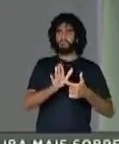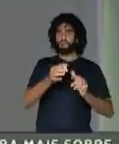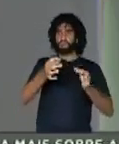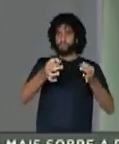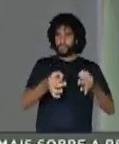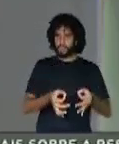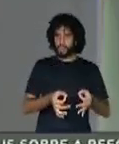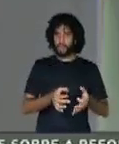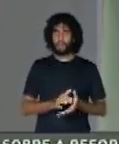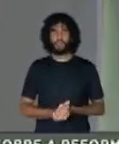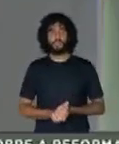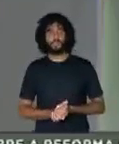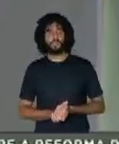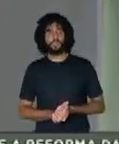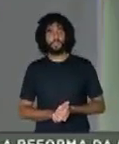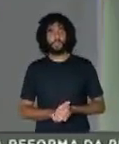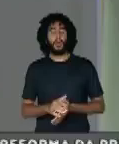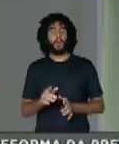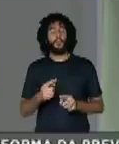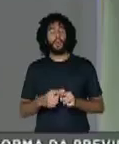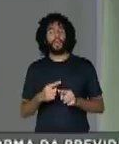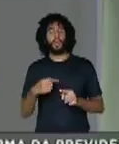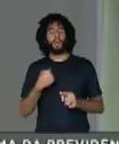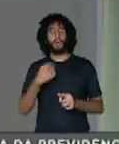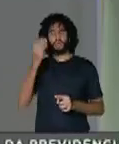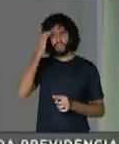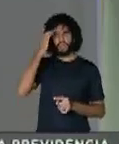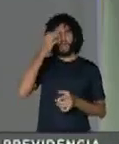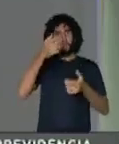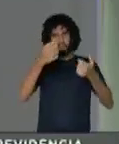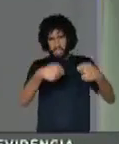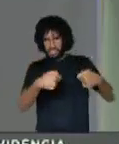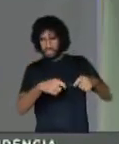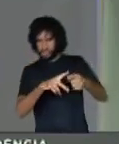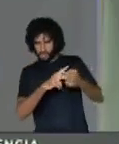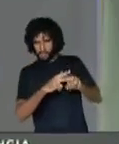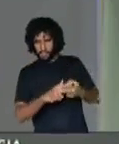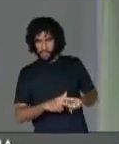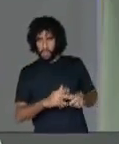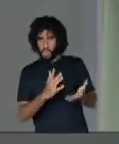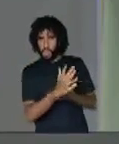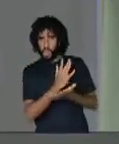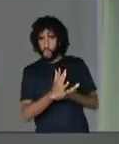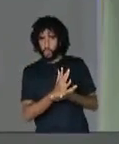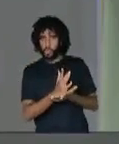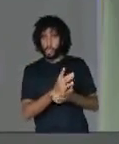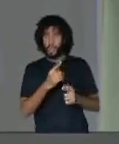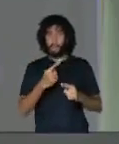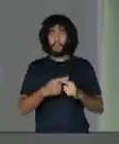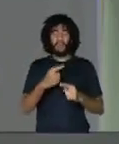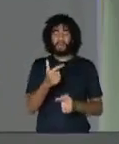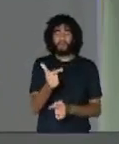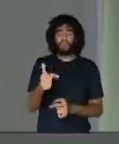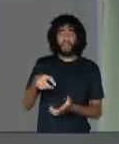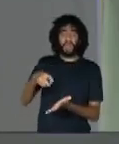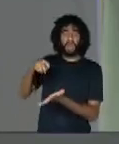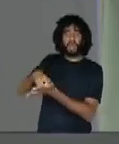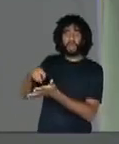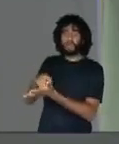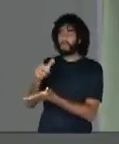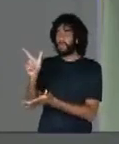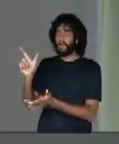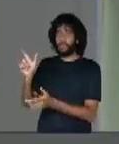razões pelas quais entendíamos que era necessário ajustes que não pudessem penalizar ainda mais